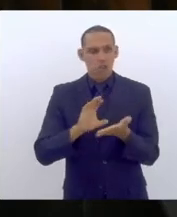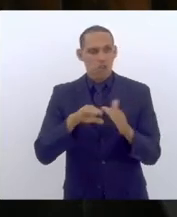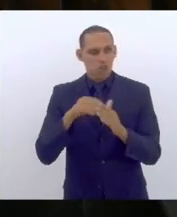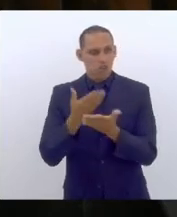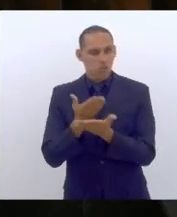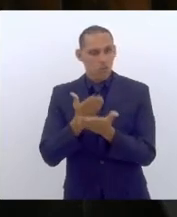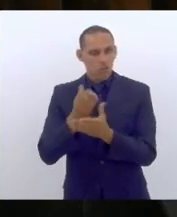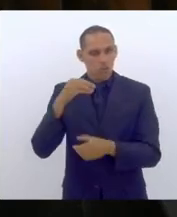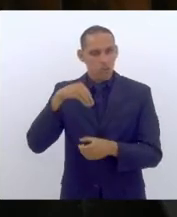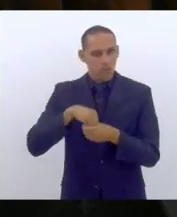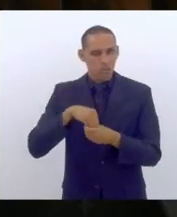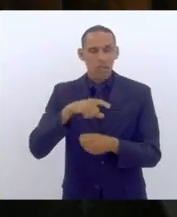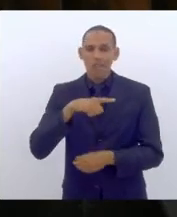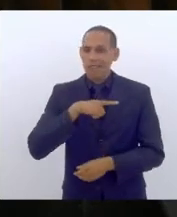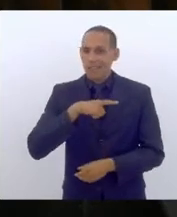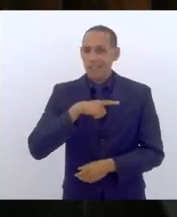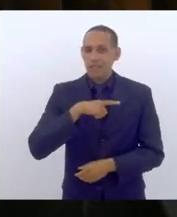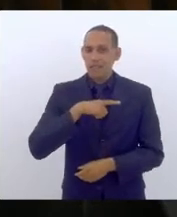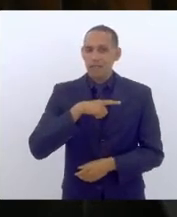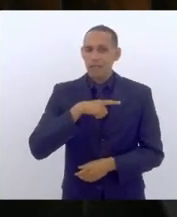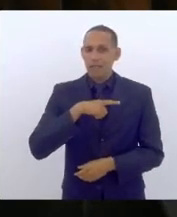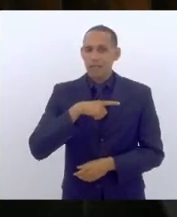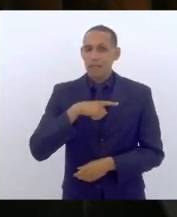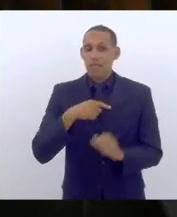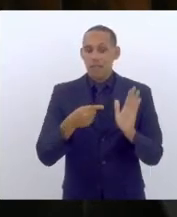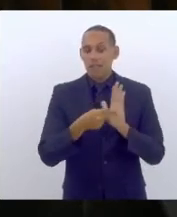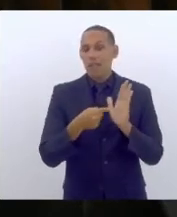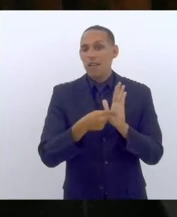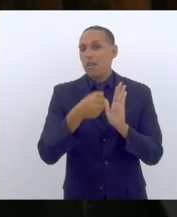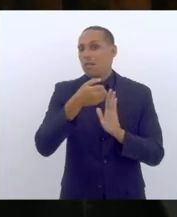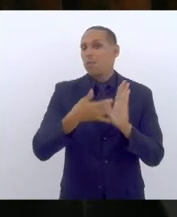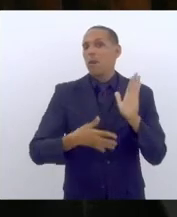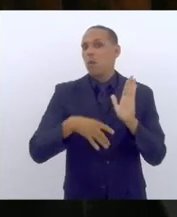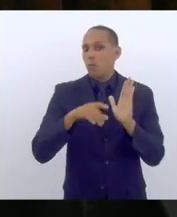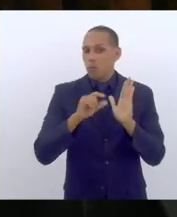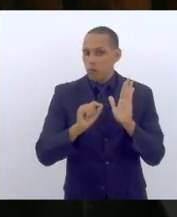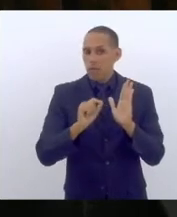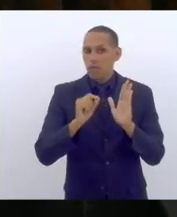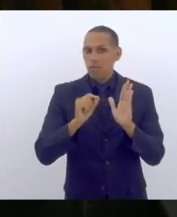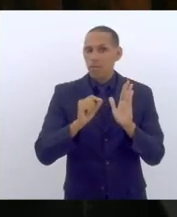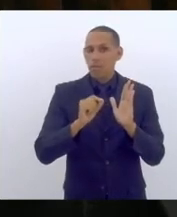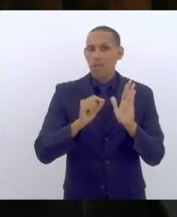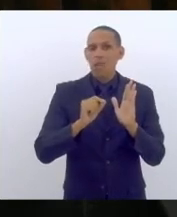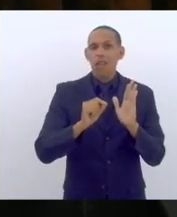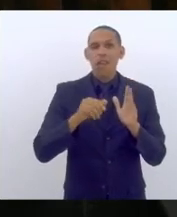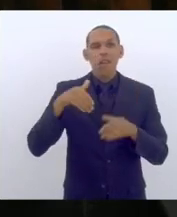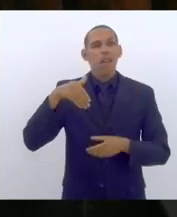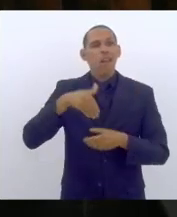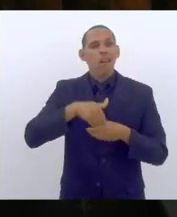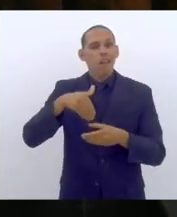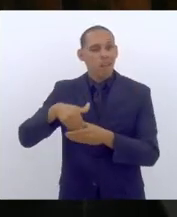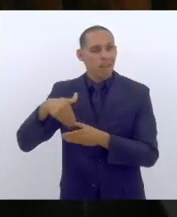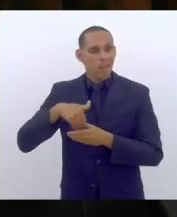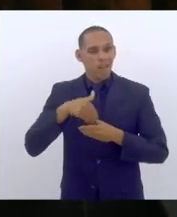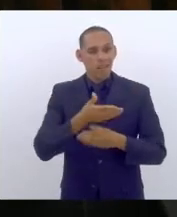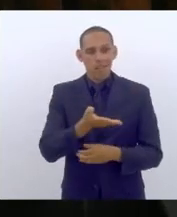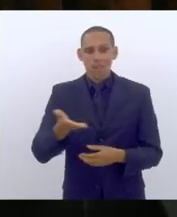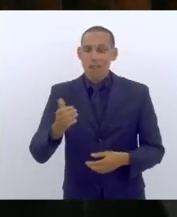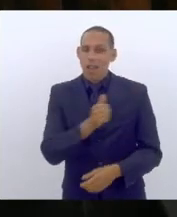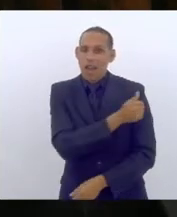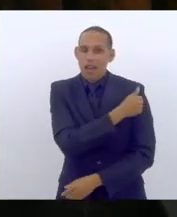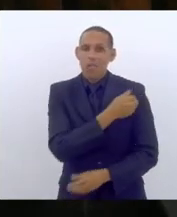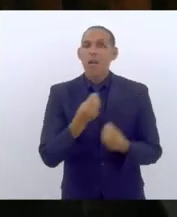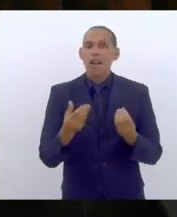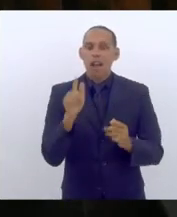escolares aonde está previsto explicitamente a eleição dos alunos para a gestão então